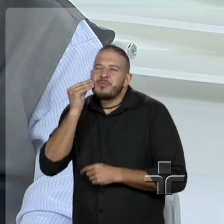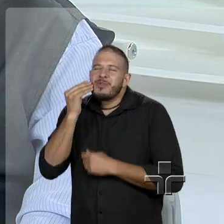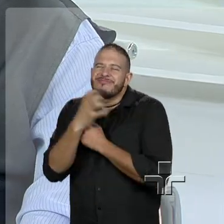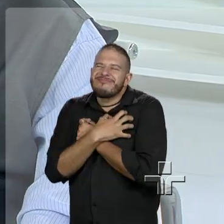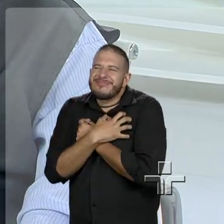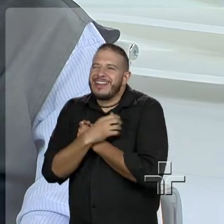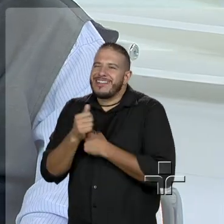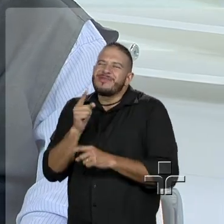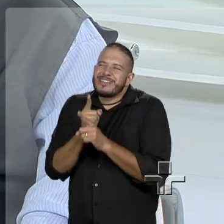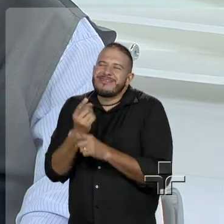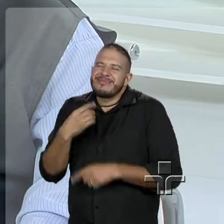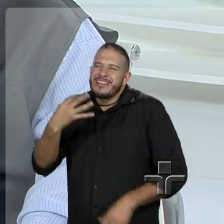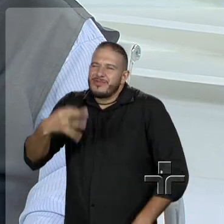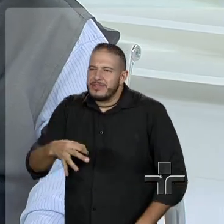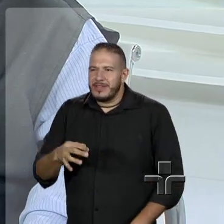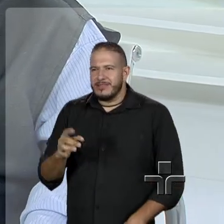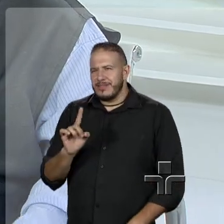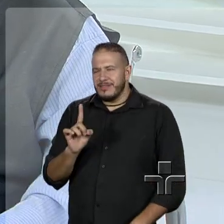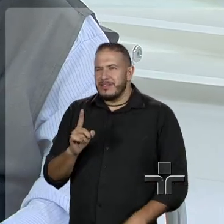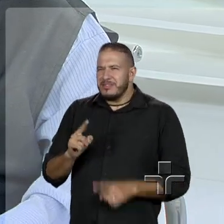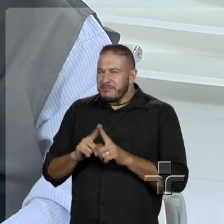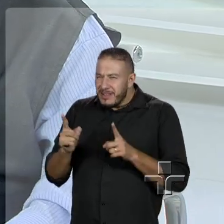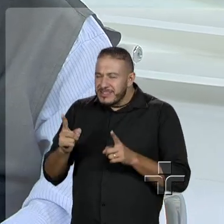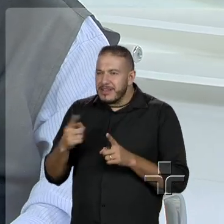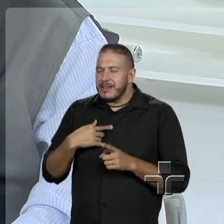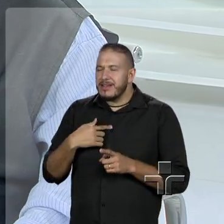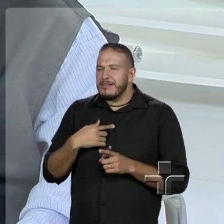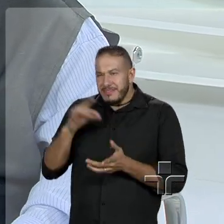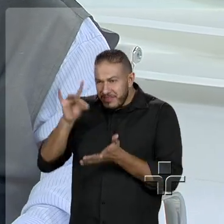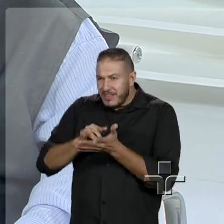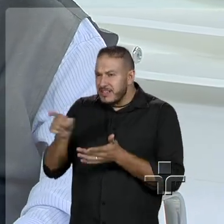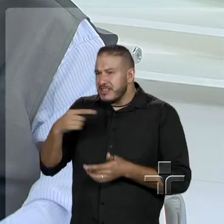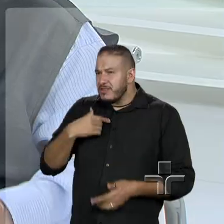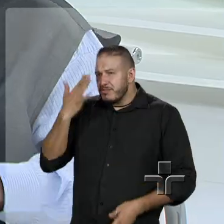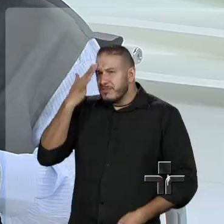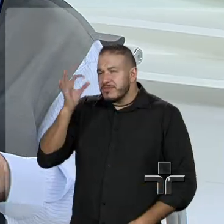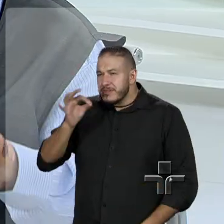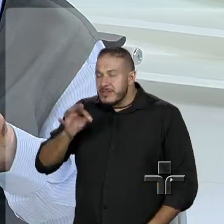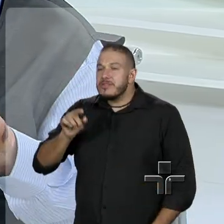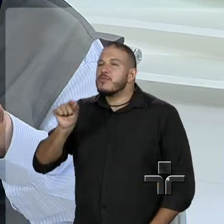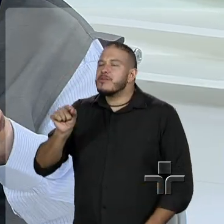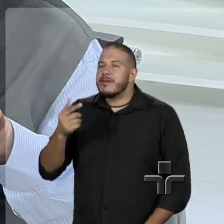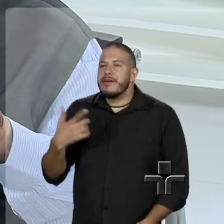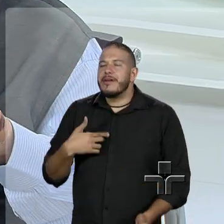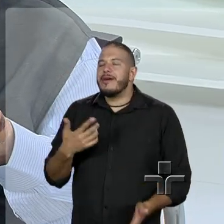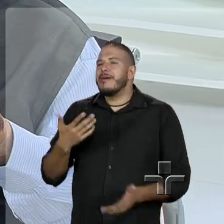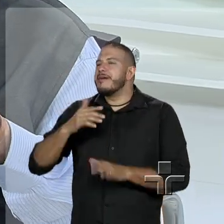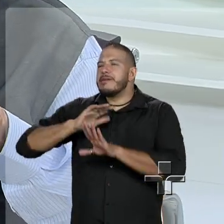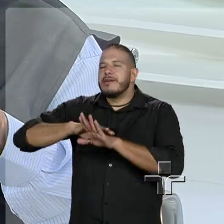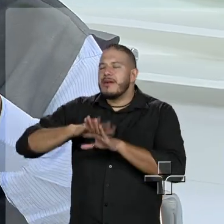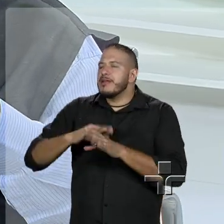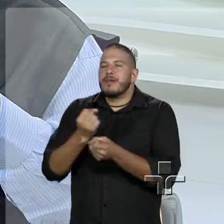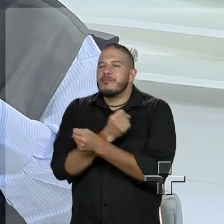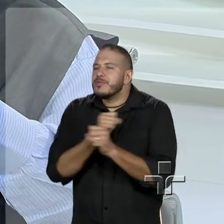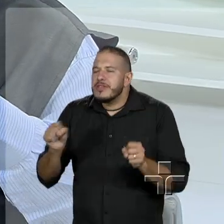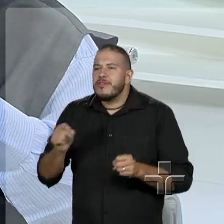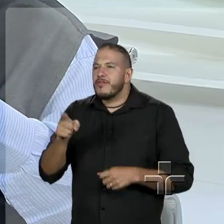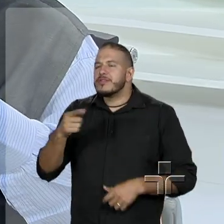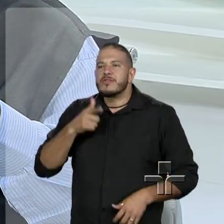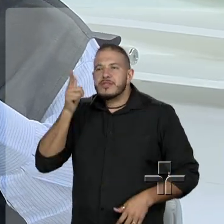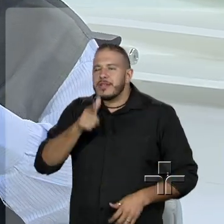certo. Quer dizer, no fim ele não entende que é impossível você não